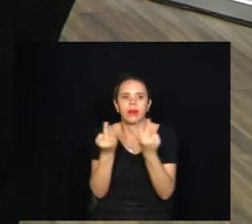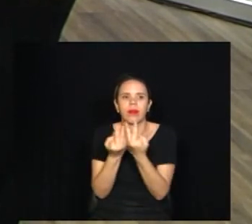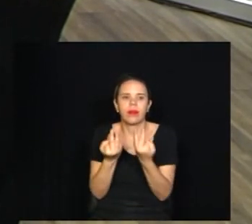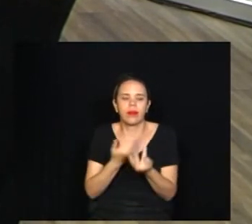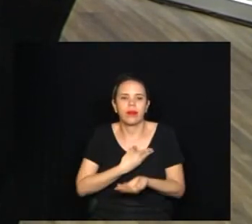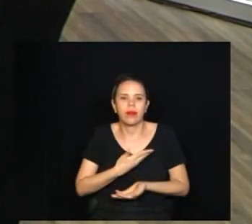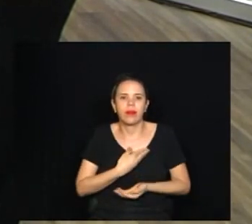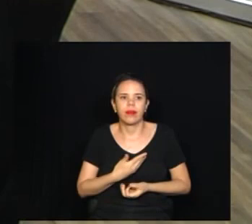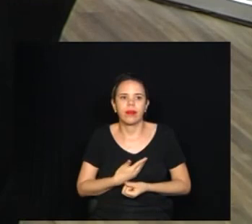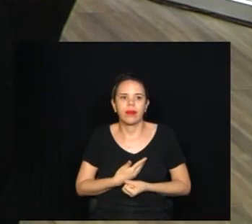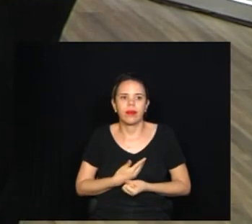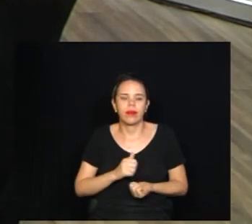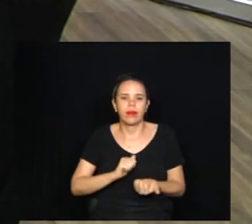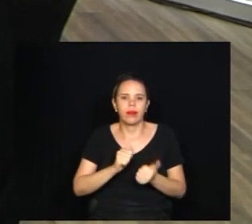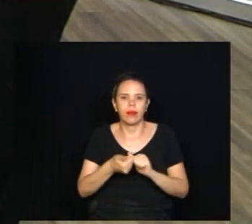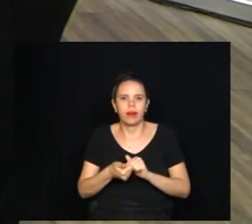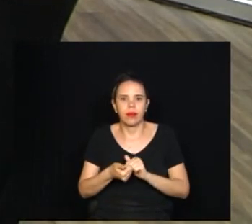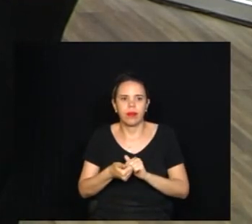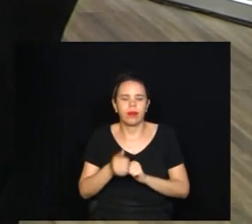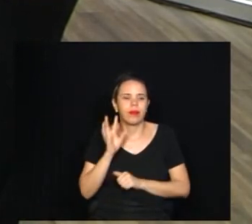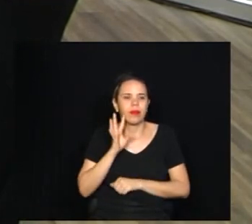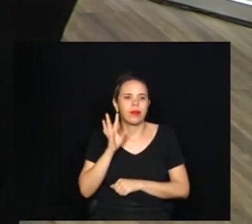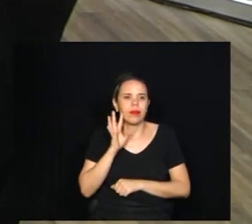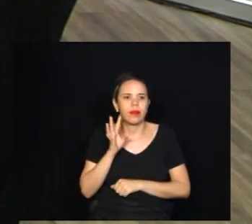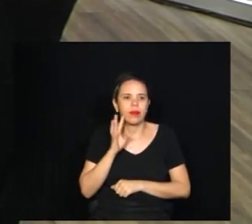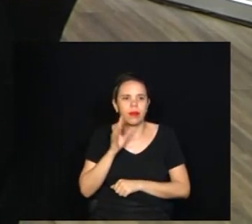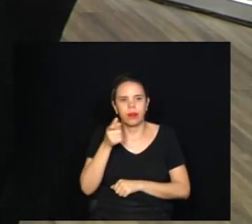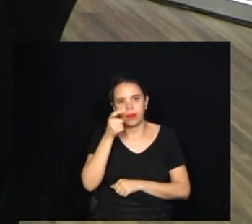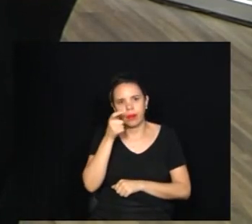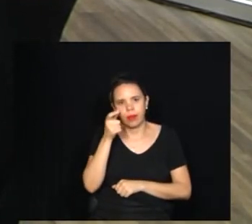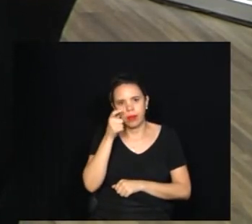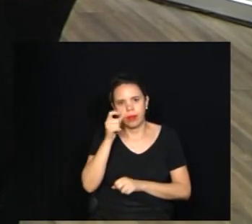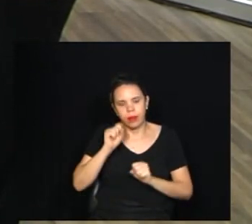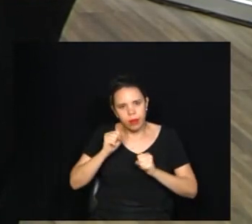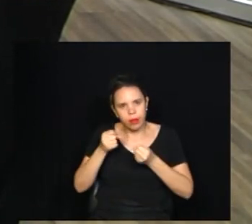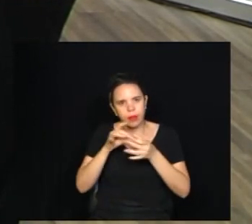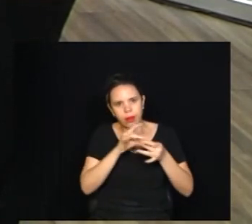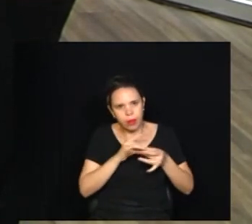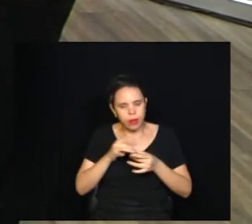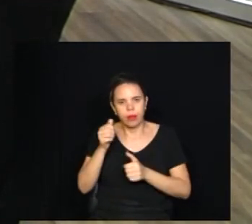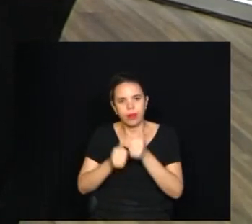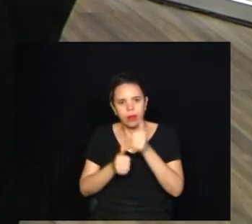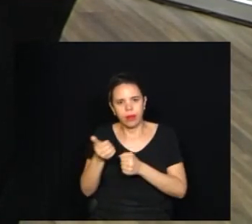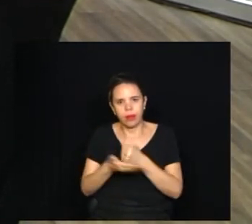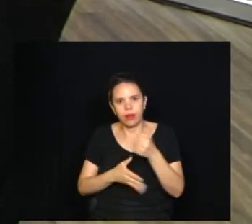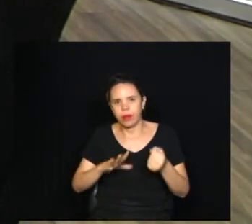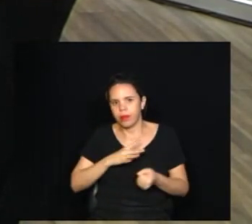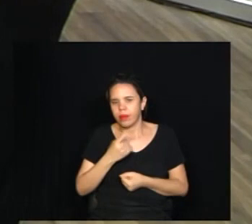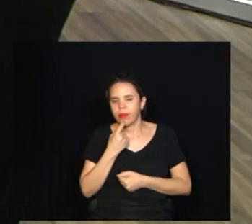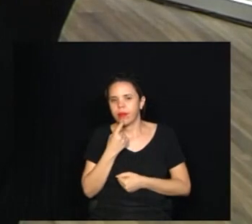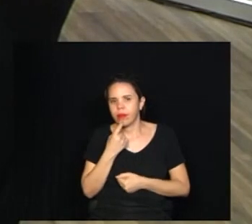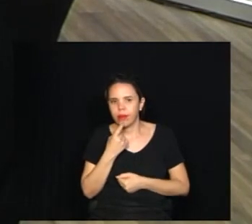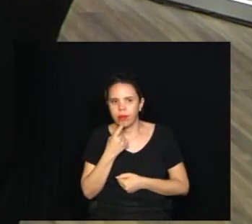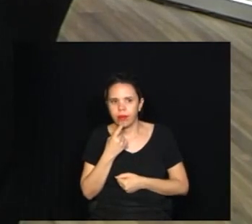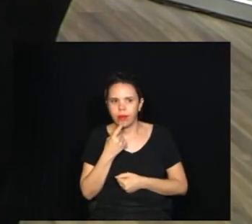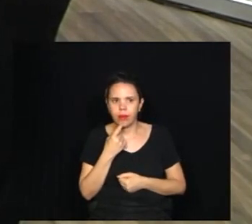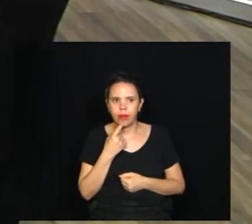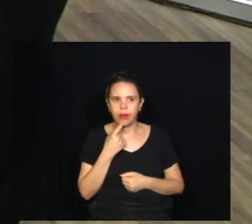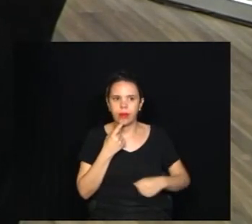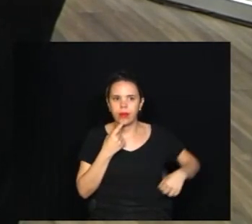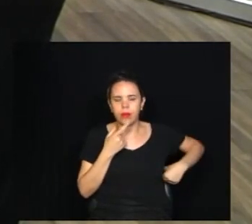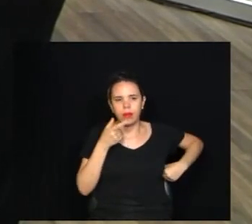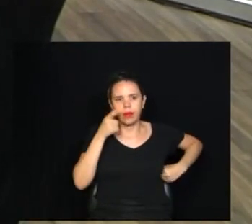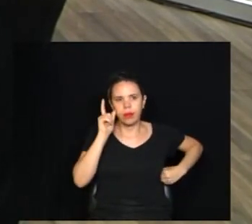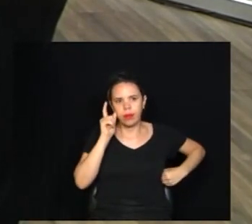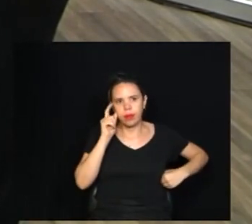os amigos, os atletas. Então é muito bacana ver esse fortalecimento do futebol amador aqui na cidade de Campinas. Miriam Abreu,